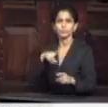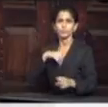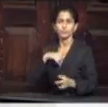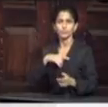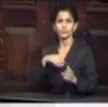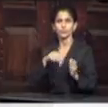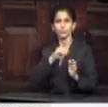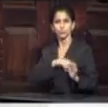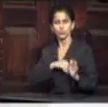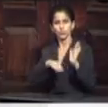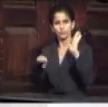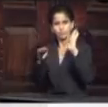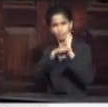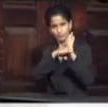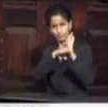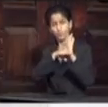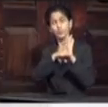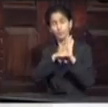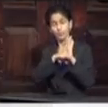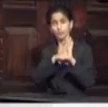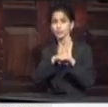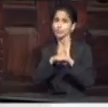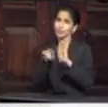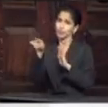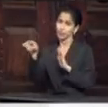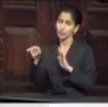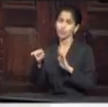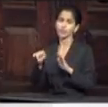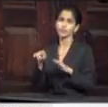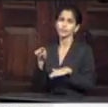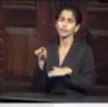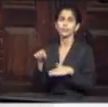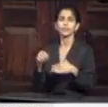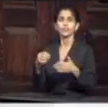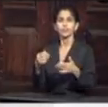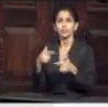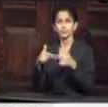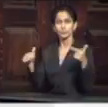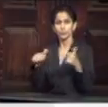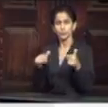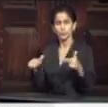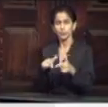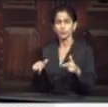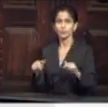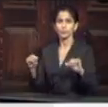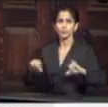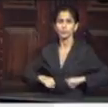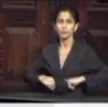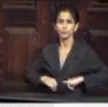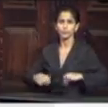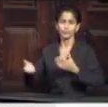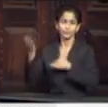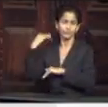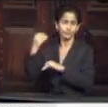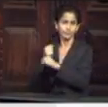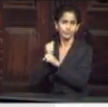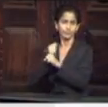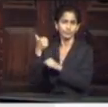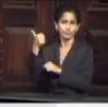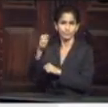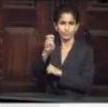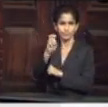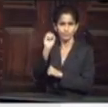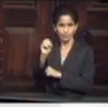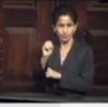o emprego dos trabalhadores, porque as empresas iam demitir. Bom, isso tem 150 anos. De lá para